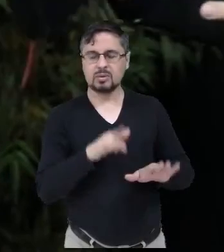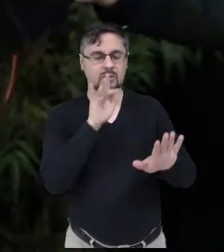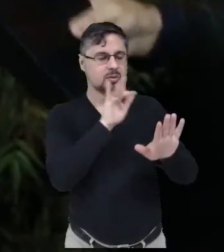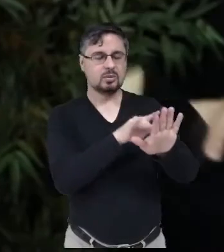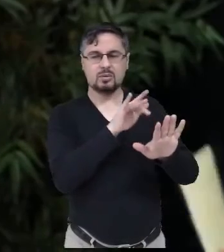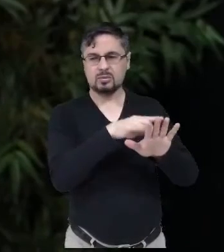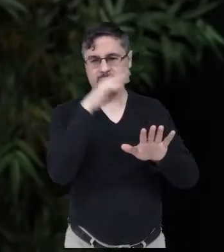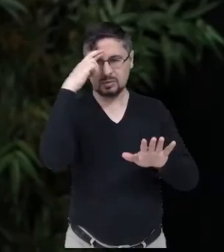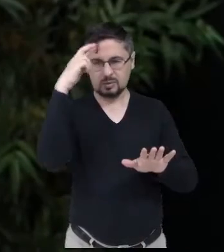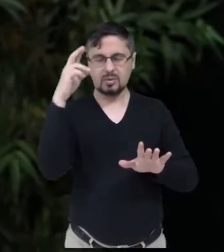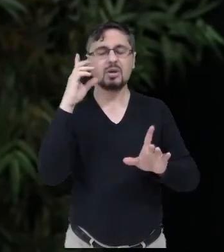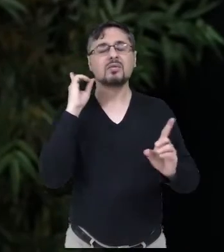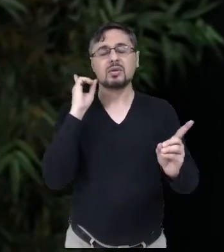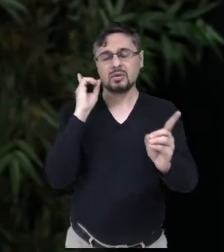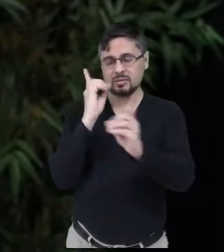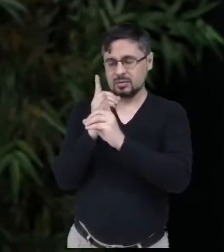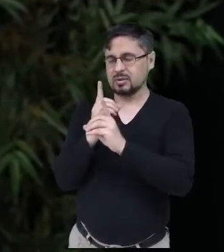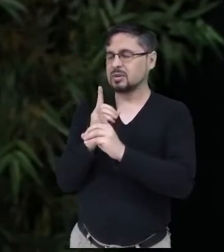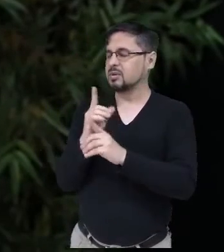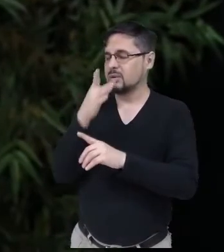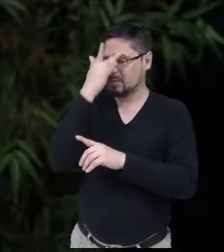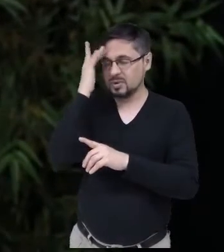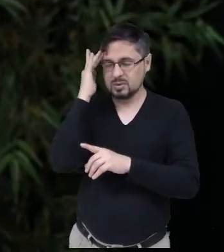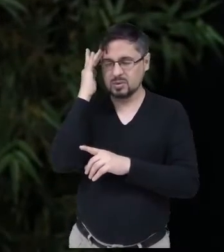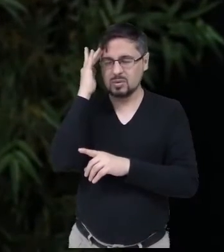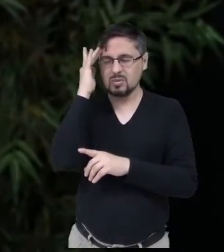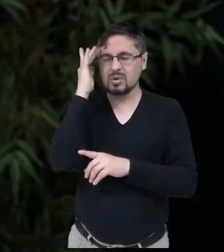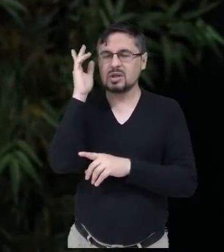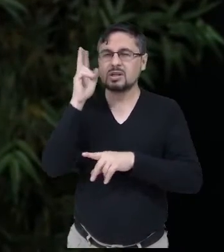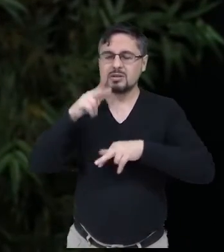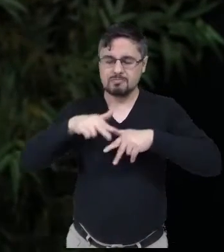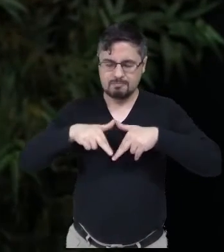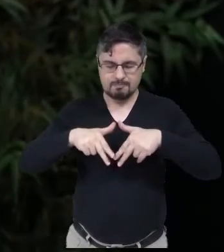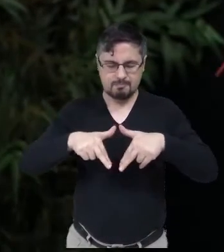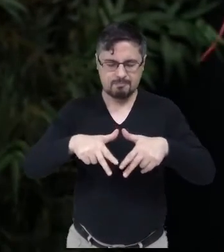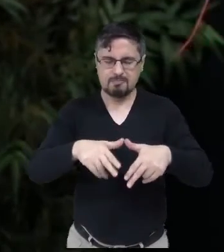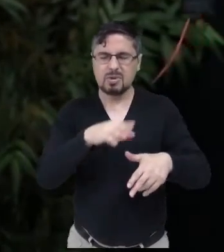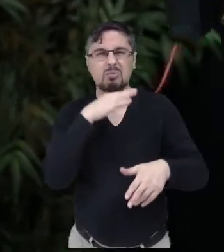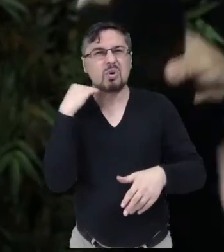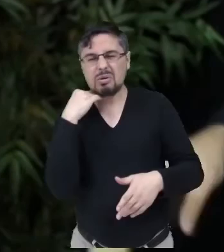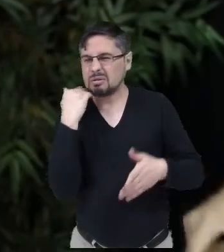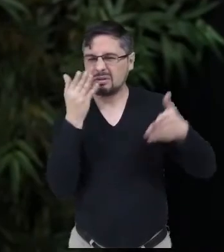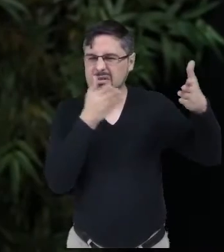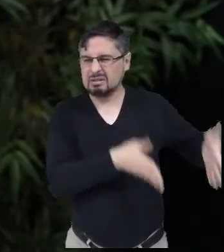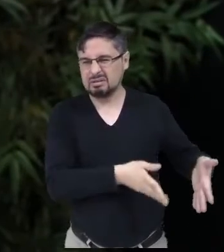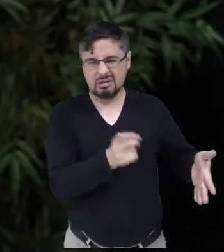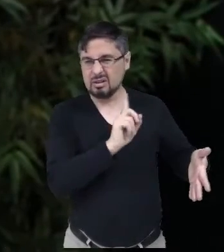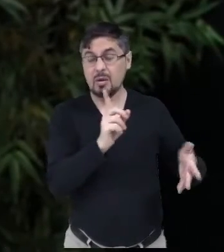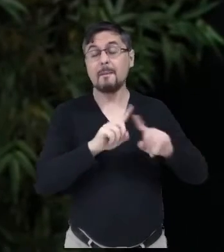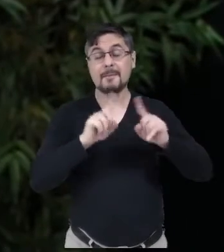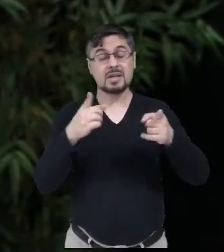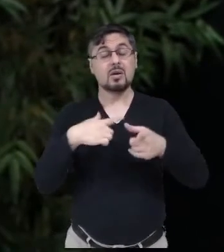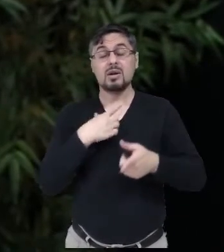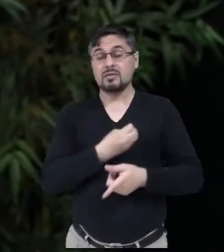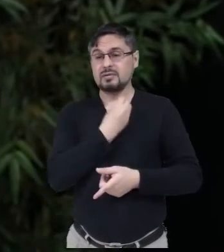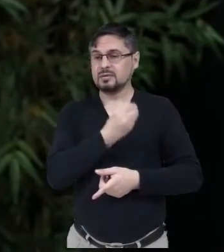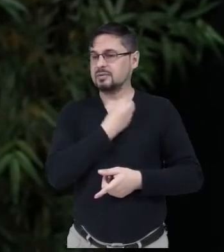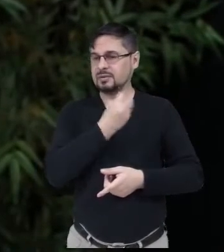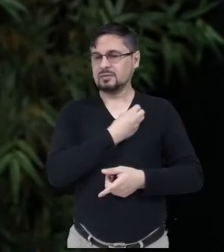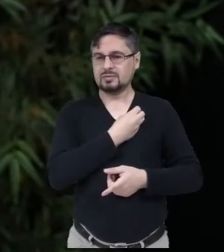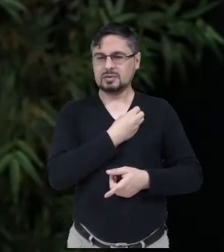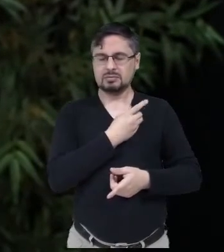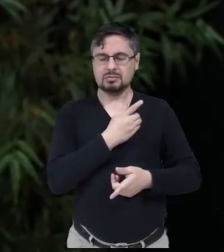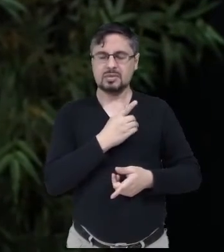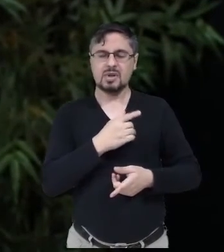Agora ele foi encontrado. Ele não é mais um cadáver insepulto. Agora ele está vivo, não é mais um pária